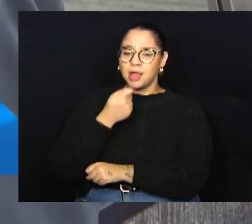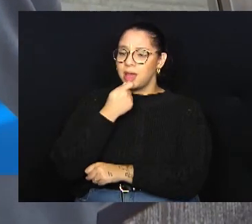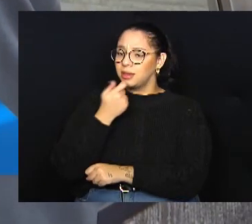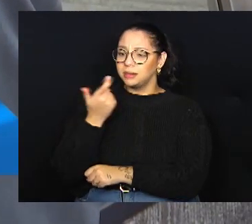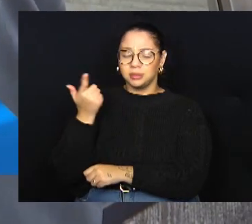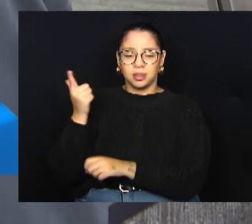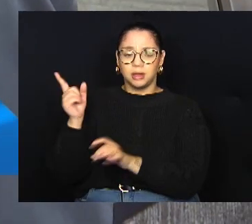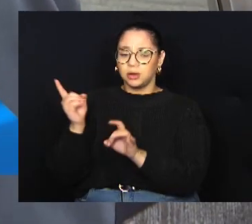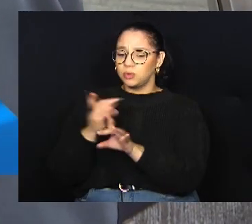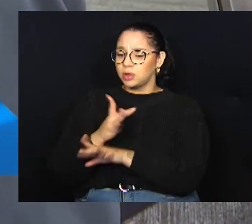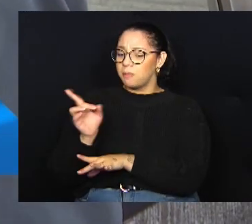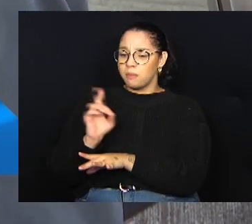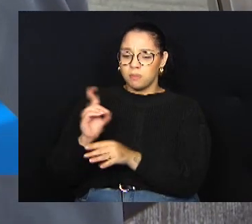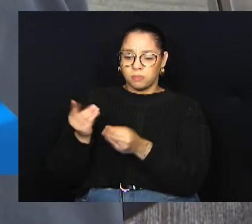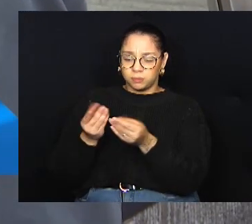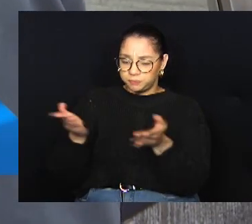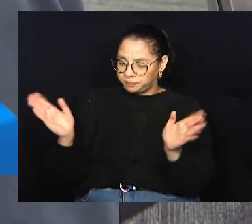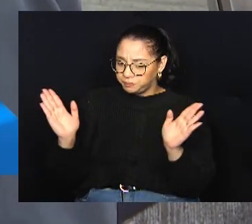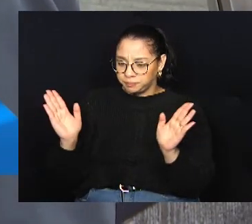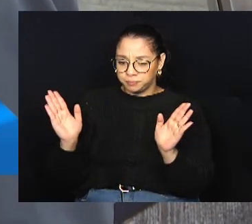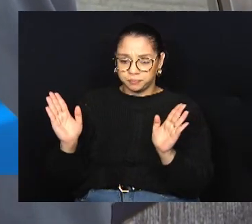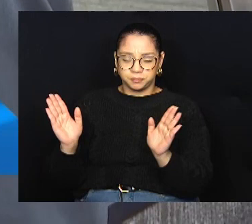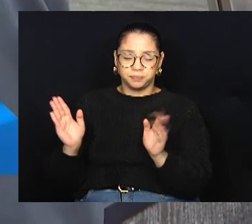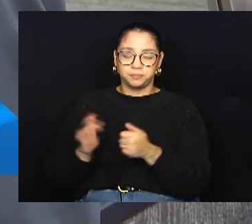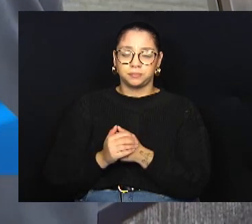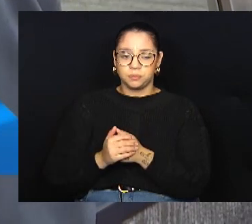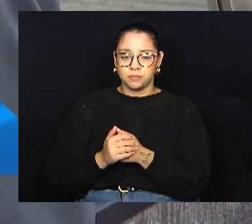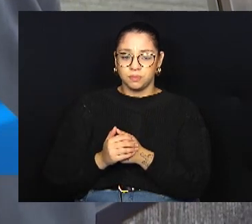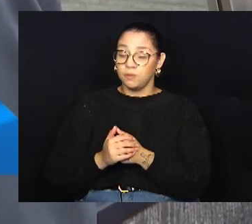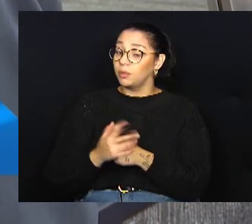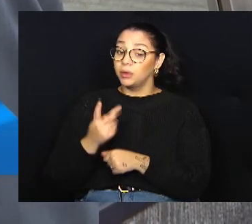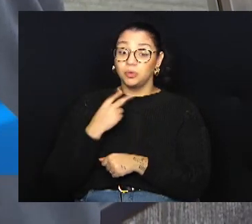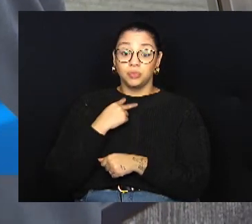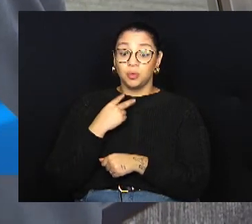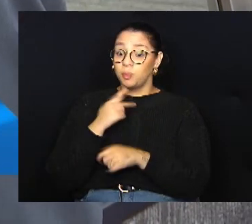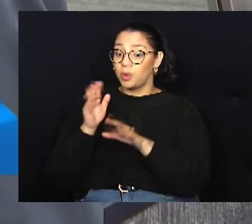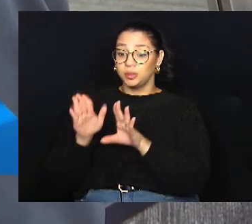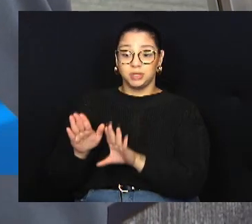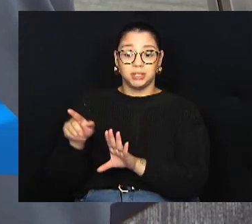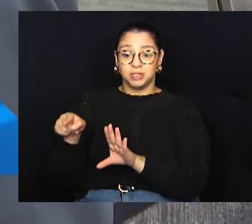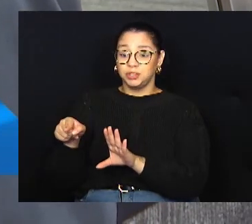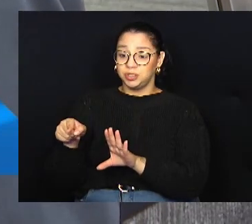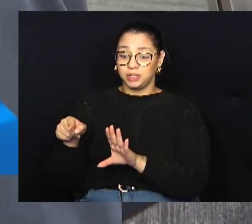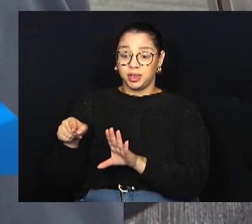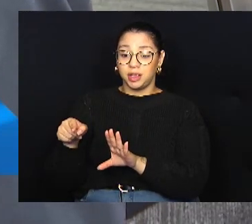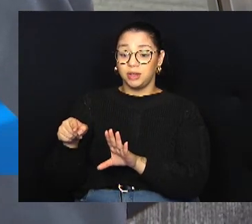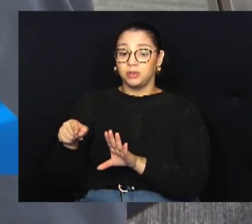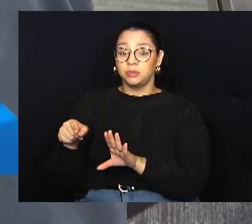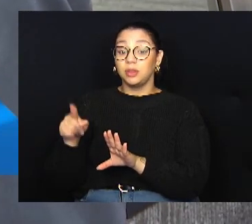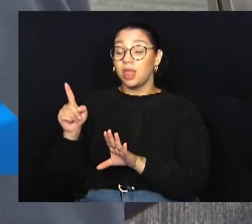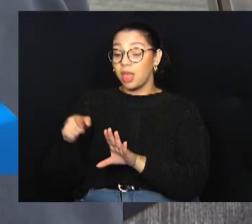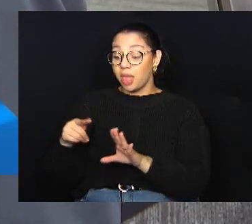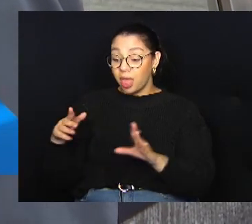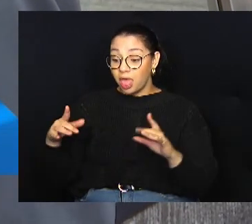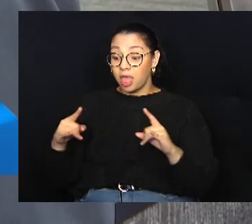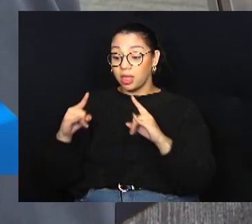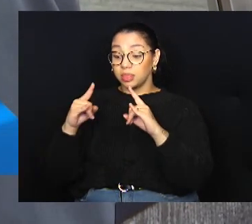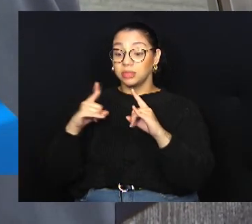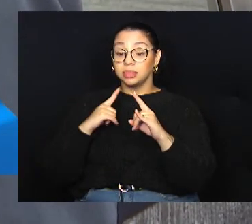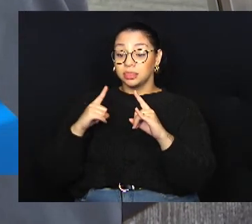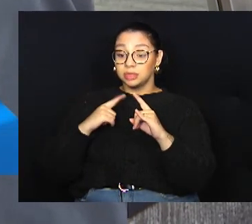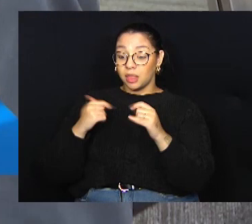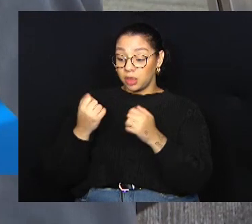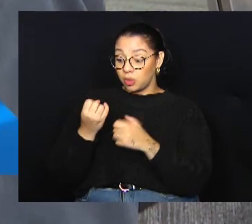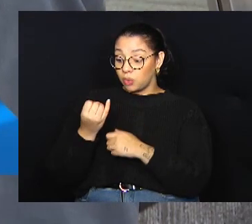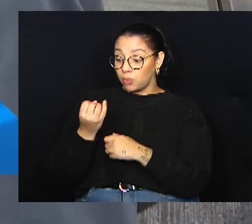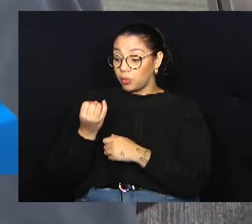destino para ele, né? Evidentemente que não pode ficar desse jeito, né? Um prédio que tem um custo